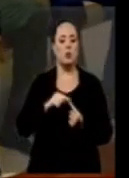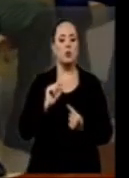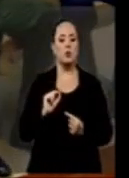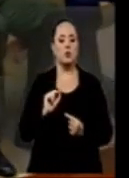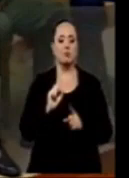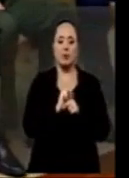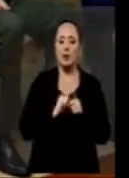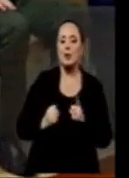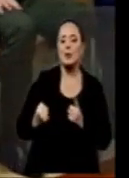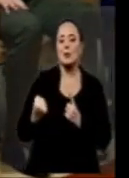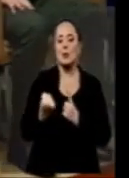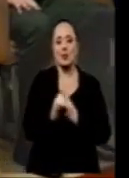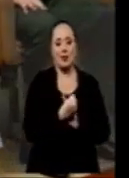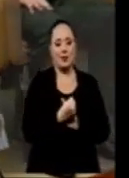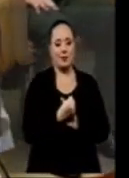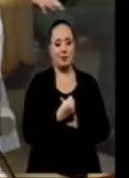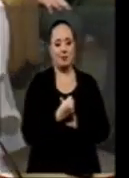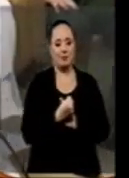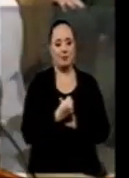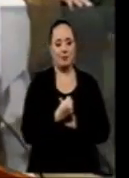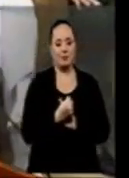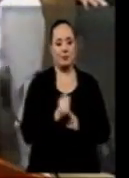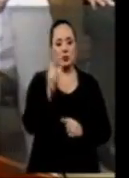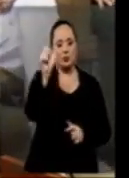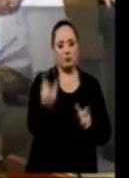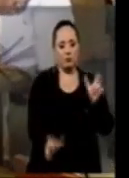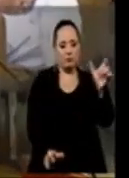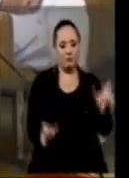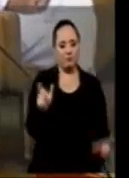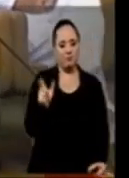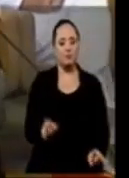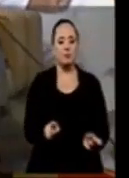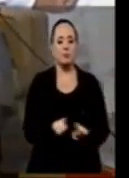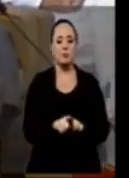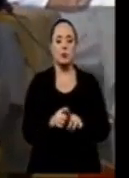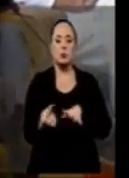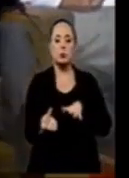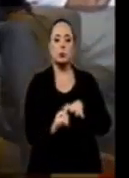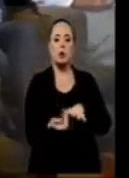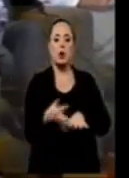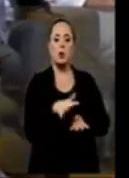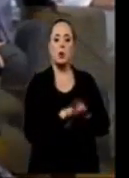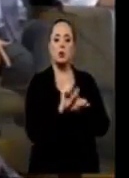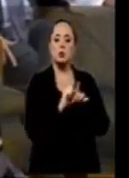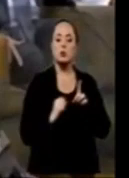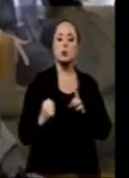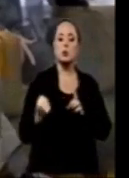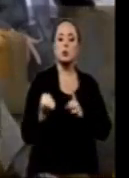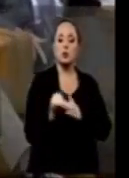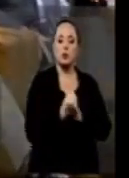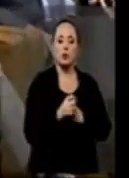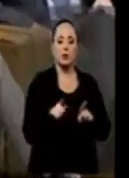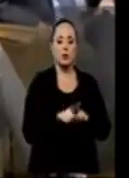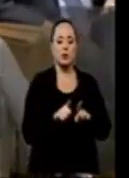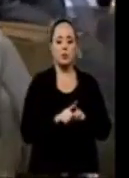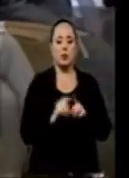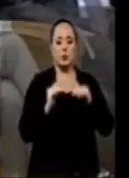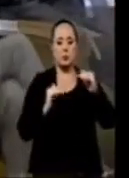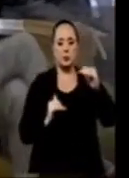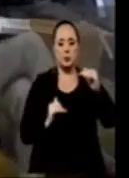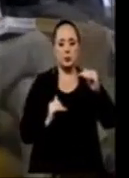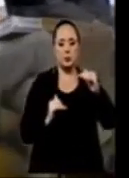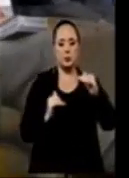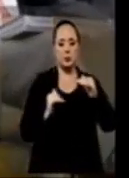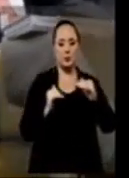o bem estar dos indivíduos a inclusão social ea redução das desigualdades sociais